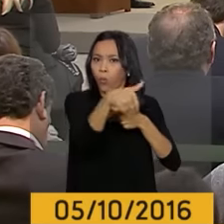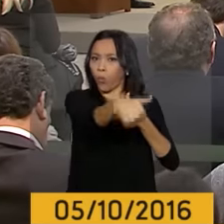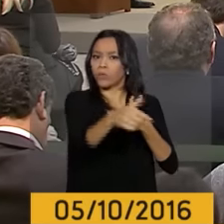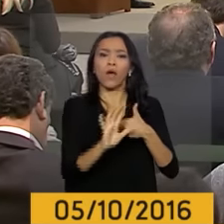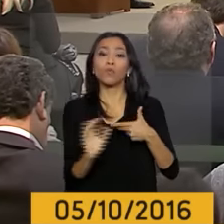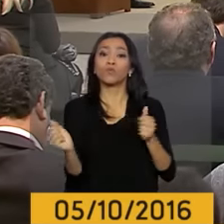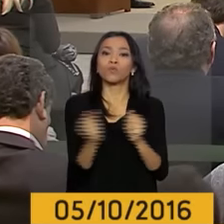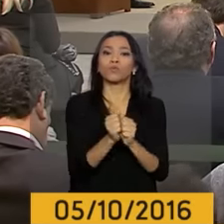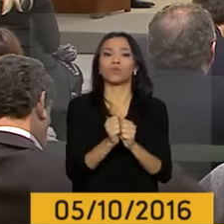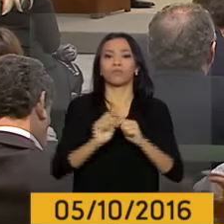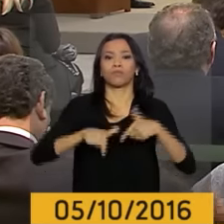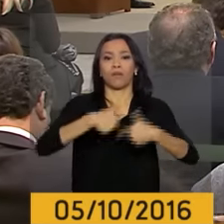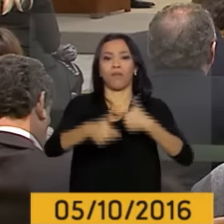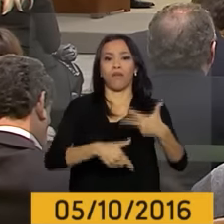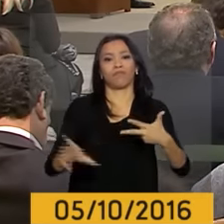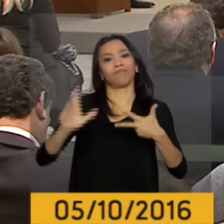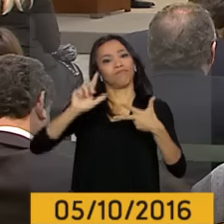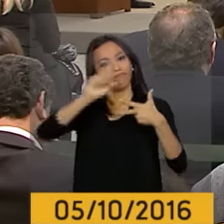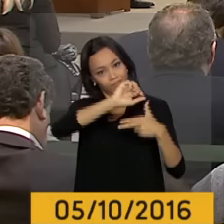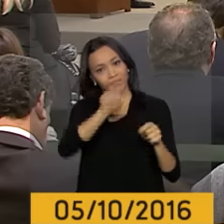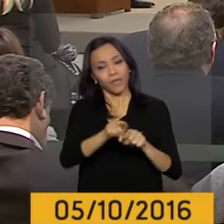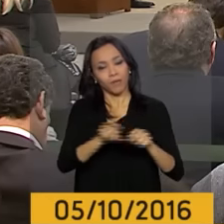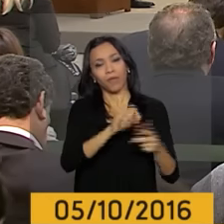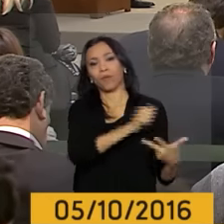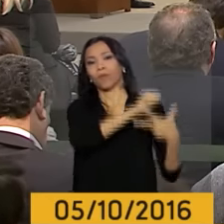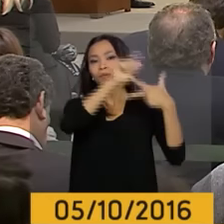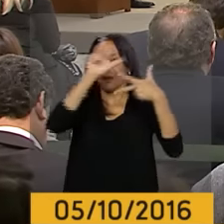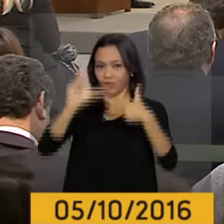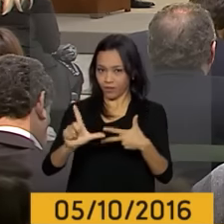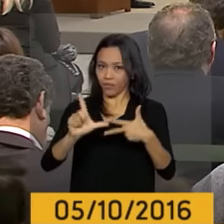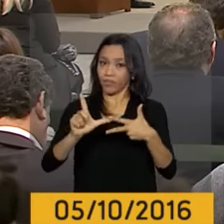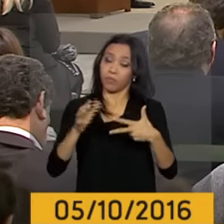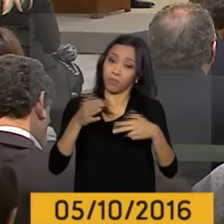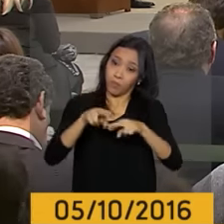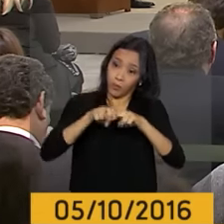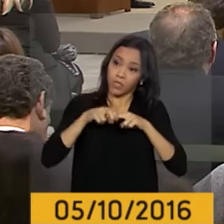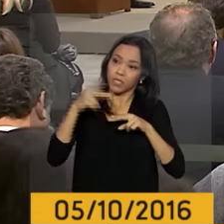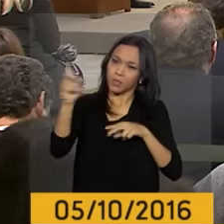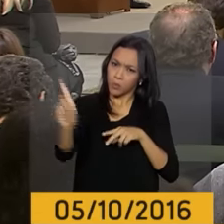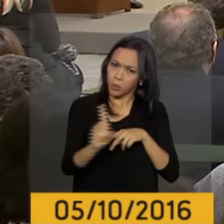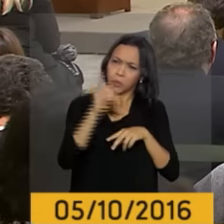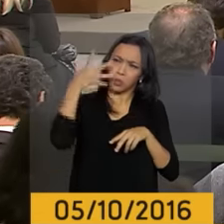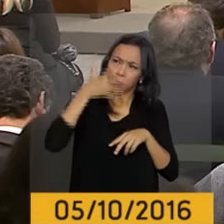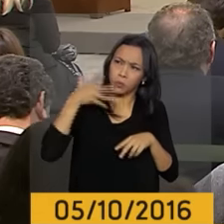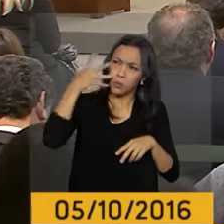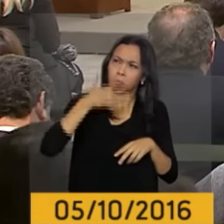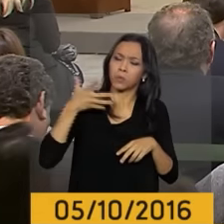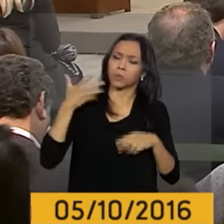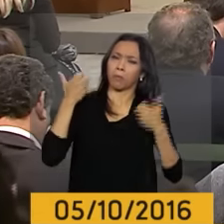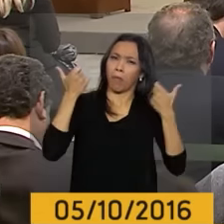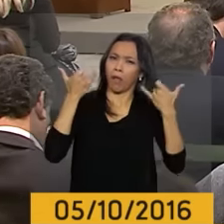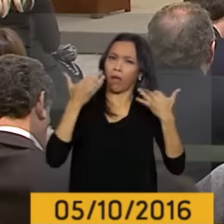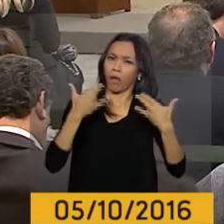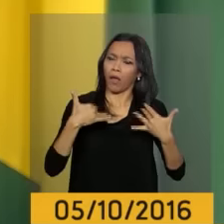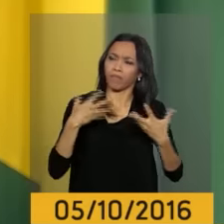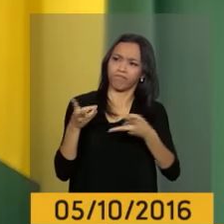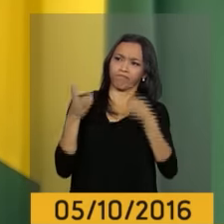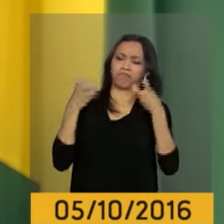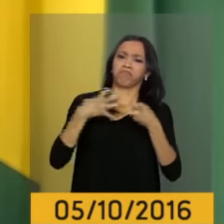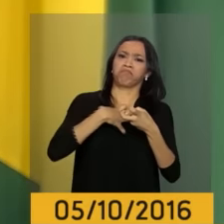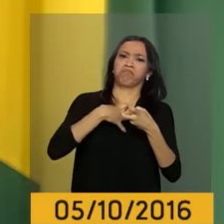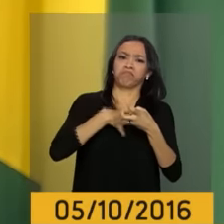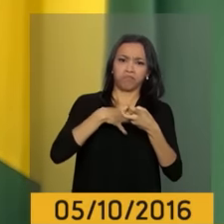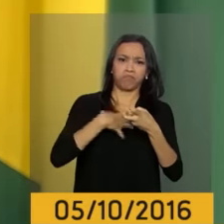o Legislativo. E, portanto, a sua palavra, a sua manifestação, o seu discurso, revelou exatamente